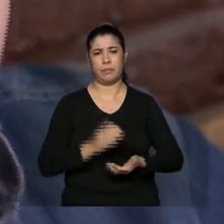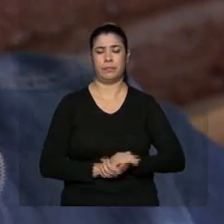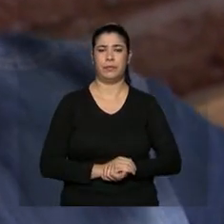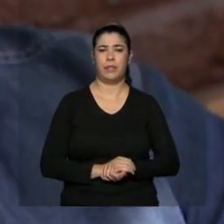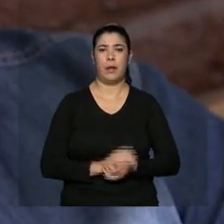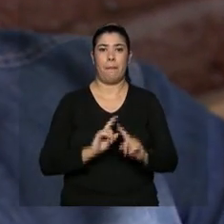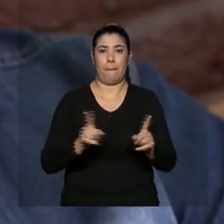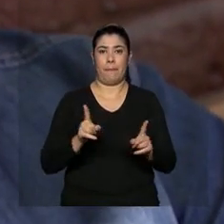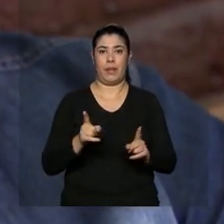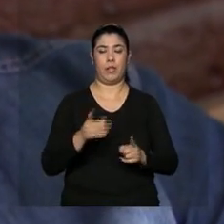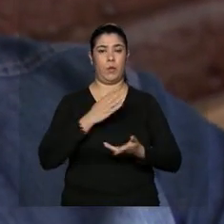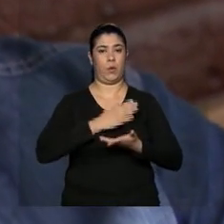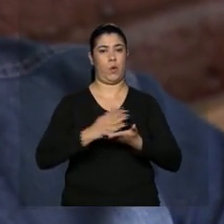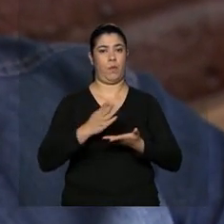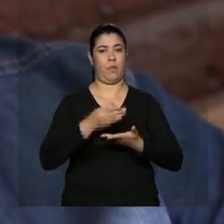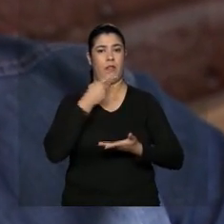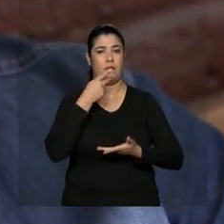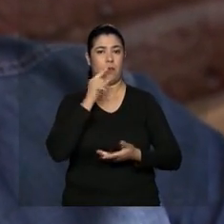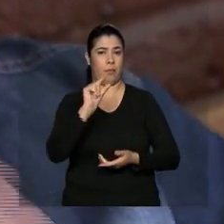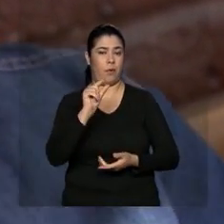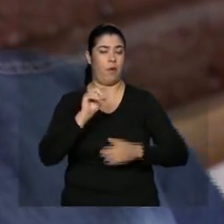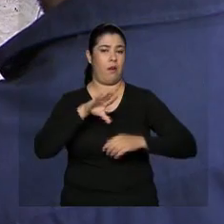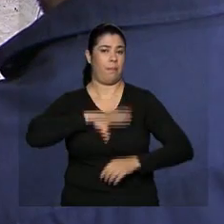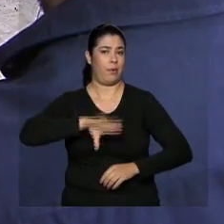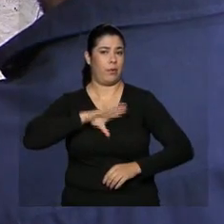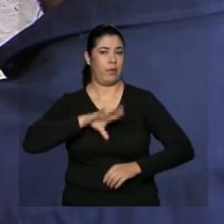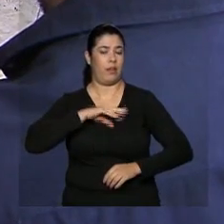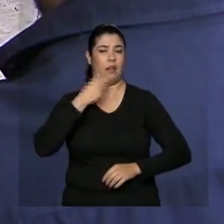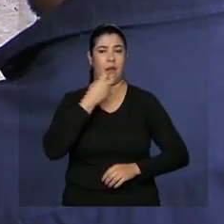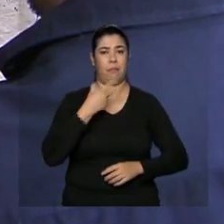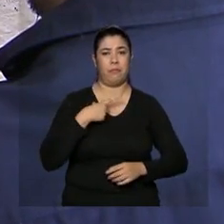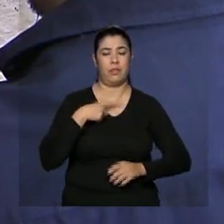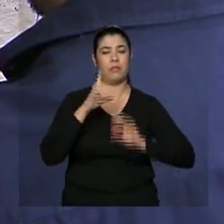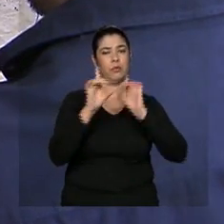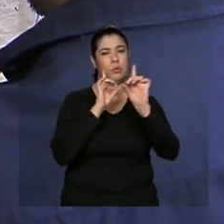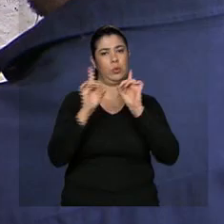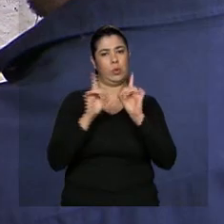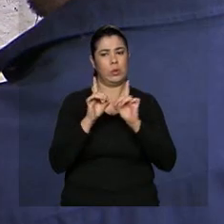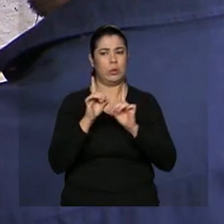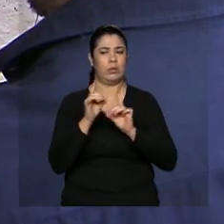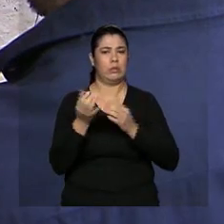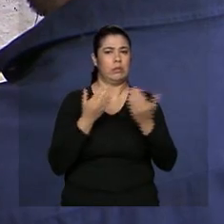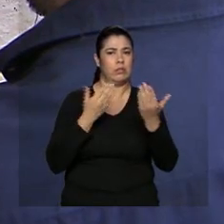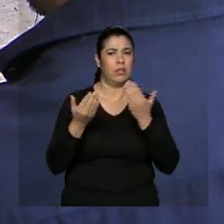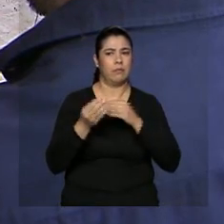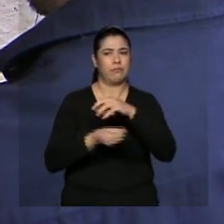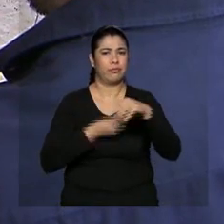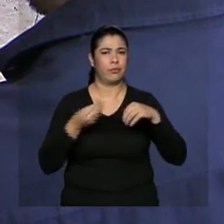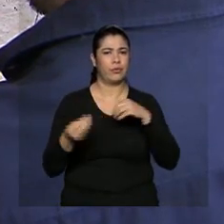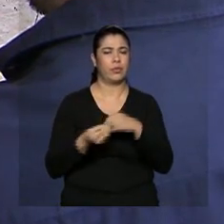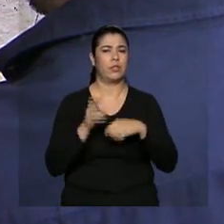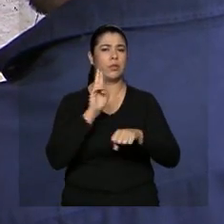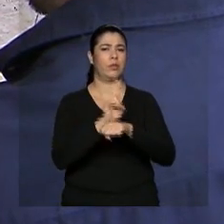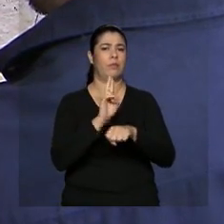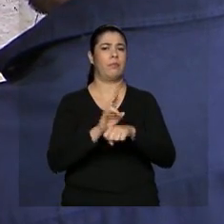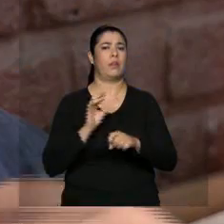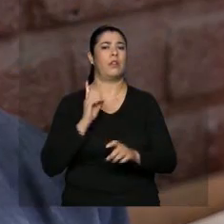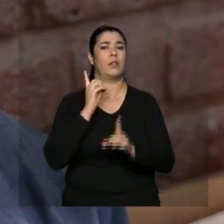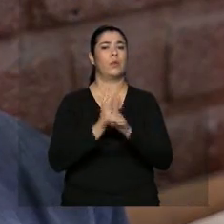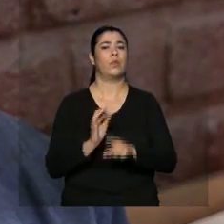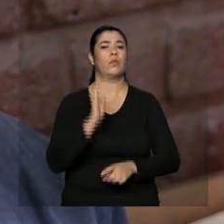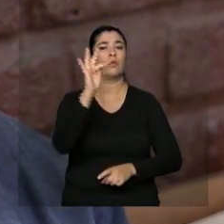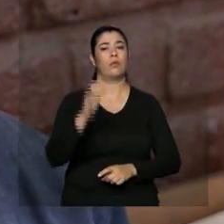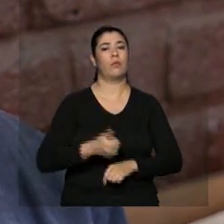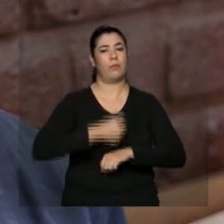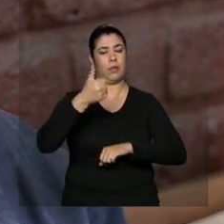Mas basta o português entrar na jogada para compreender. É um diálogo costurado na esperança de dias melhores.